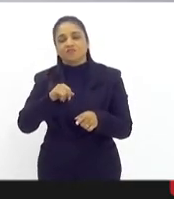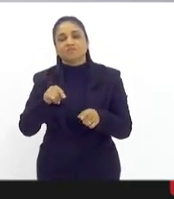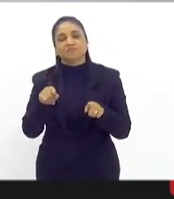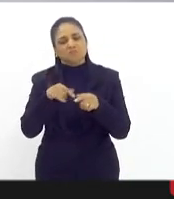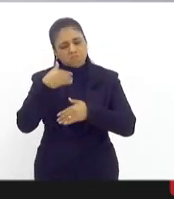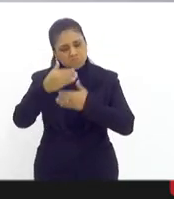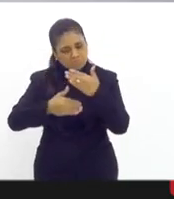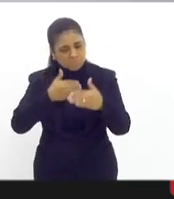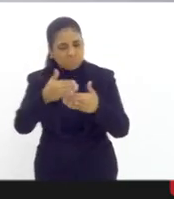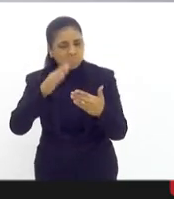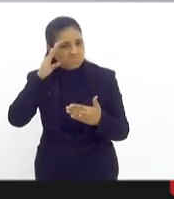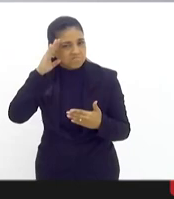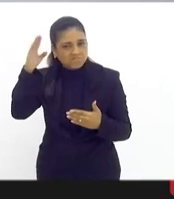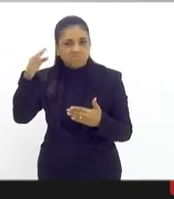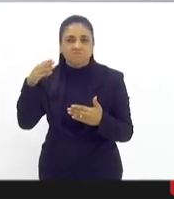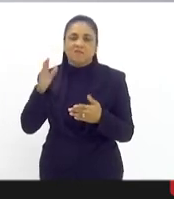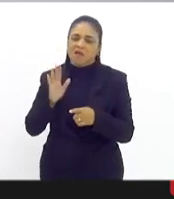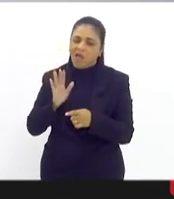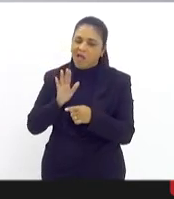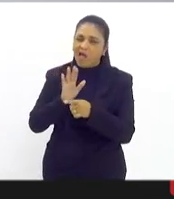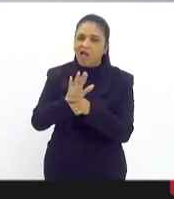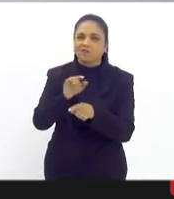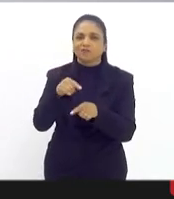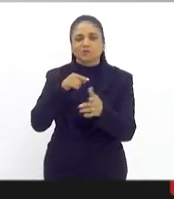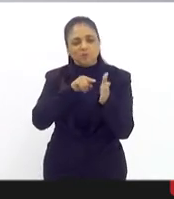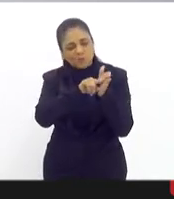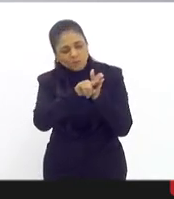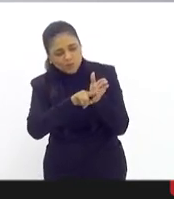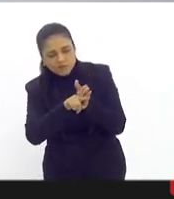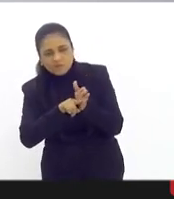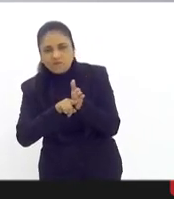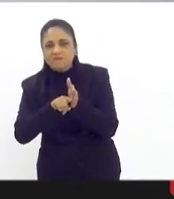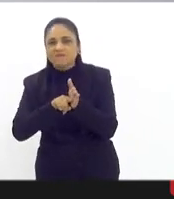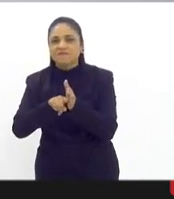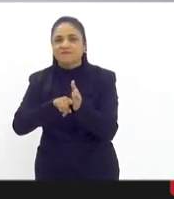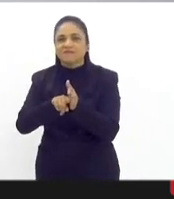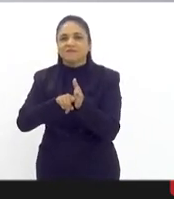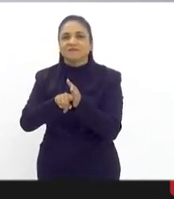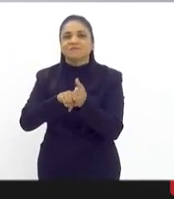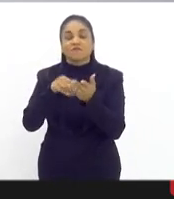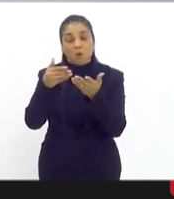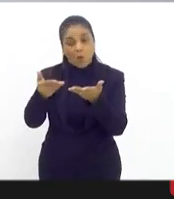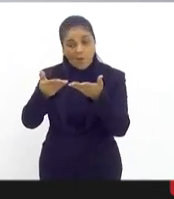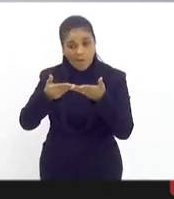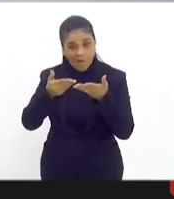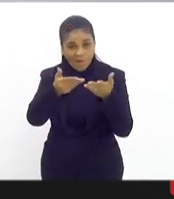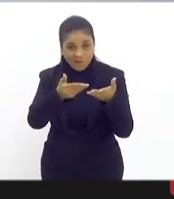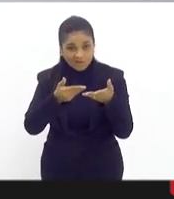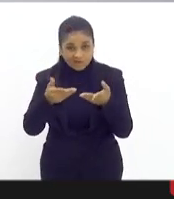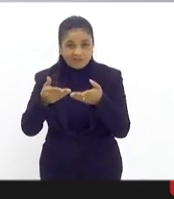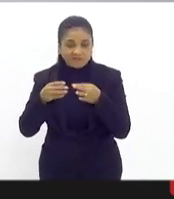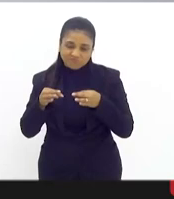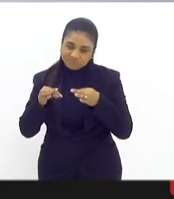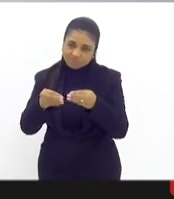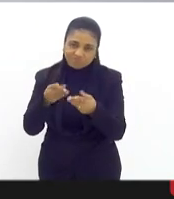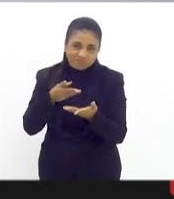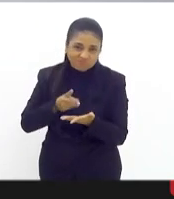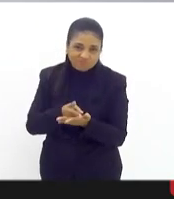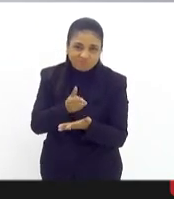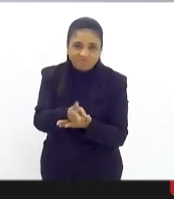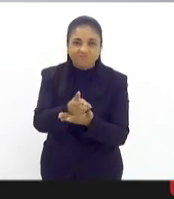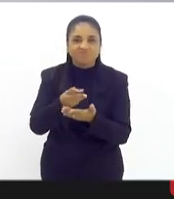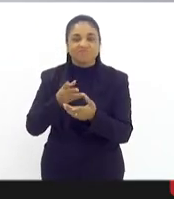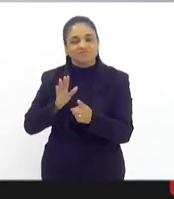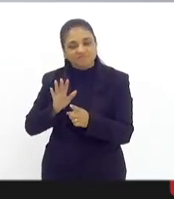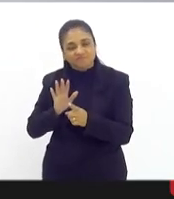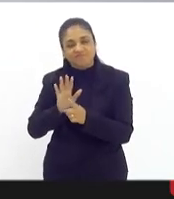processo todo, nos ajudou muito também com todo o processo de pesquisa. E já fica o convite, obviamente, para continuar também nos